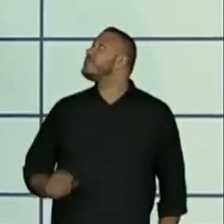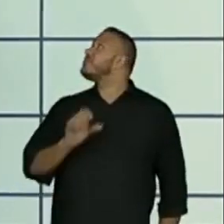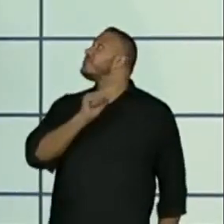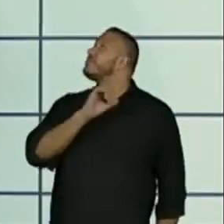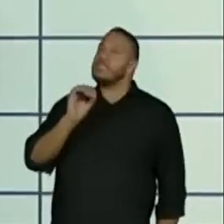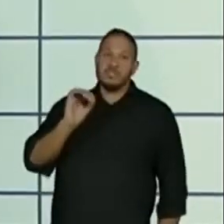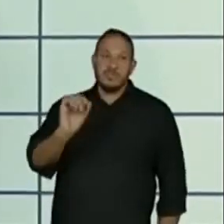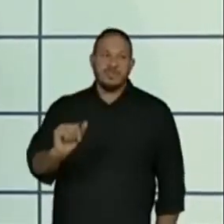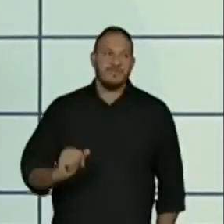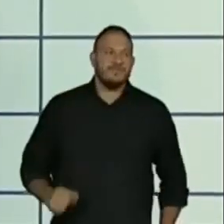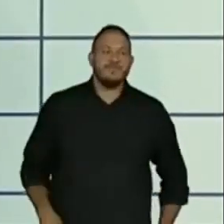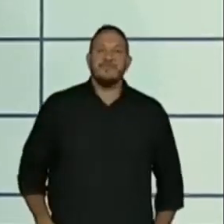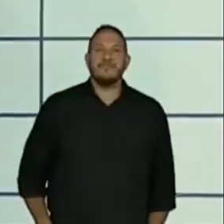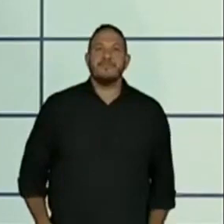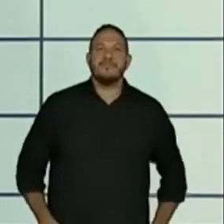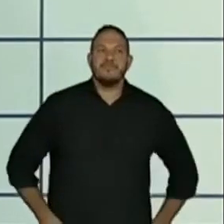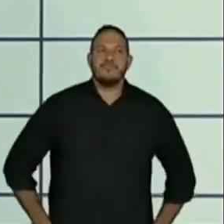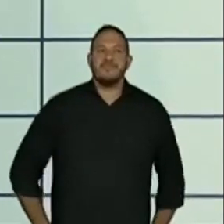800.